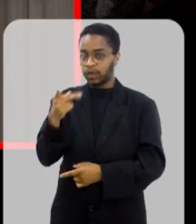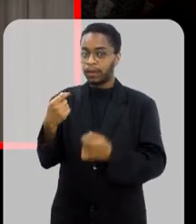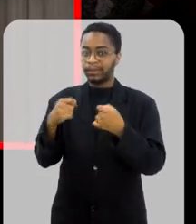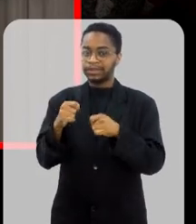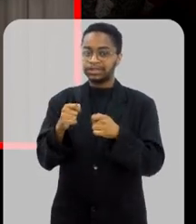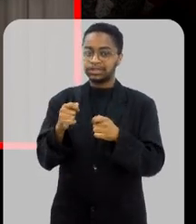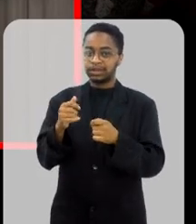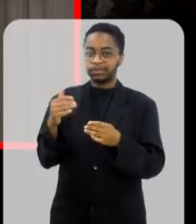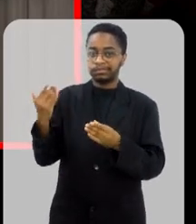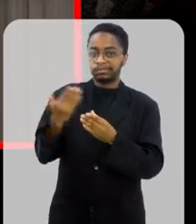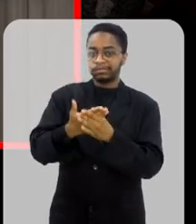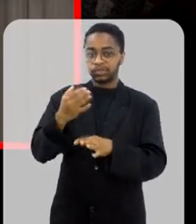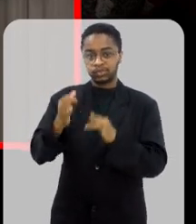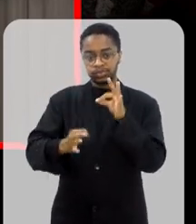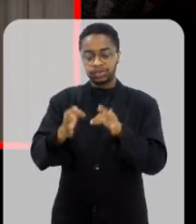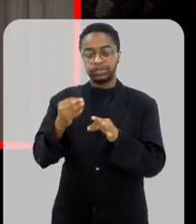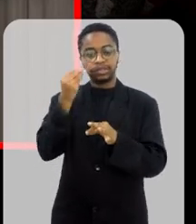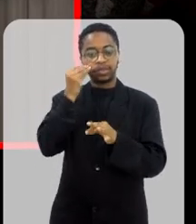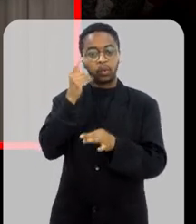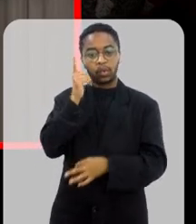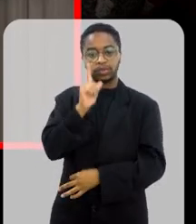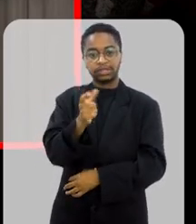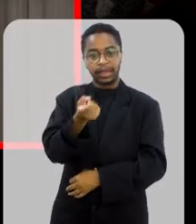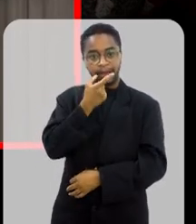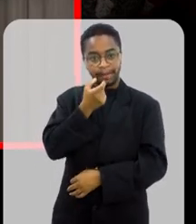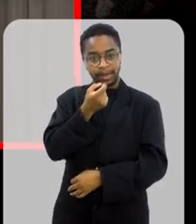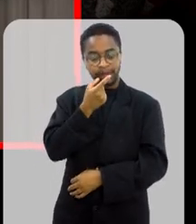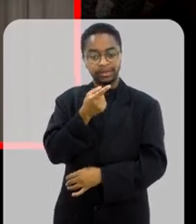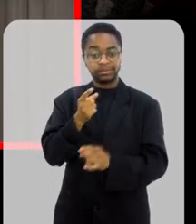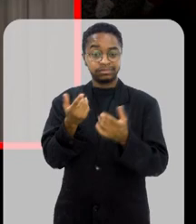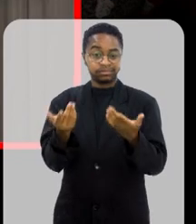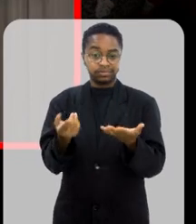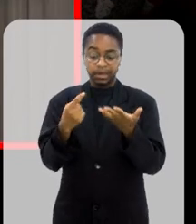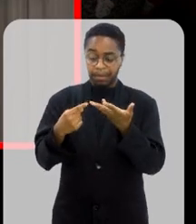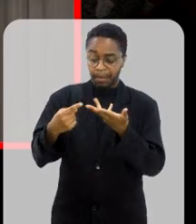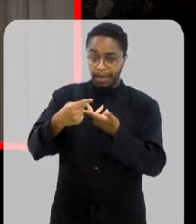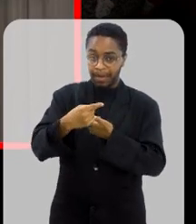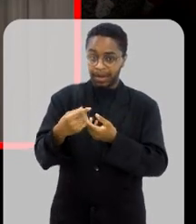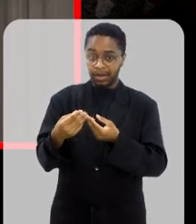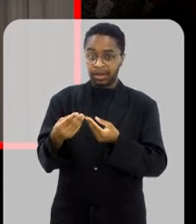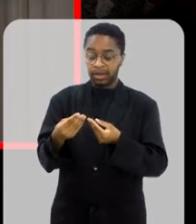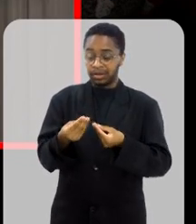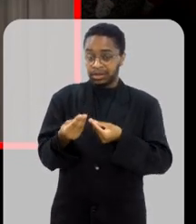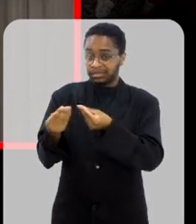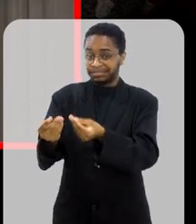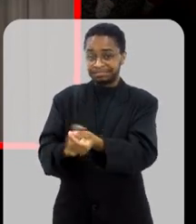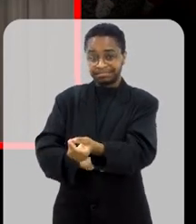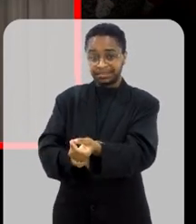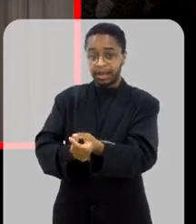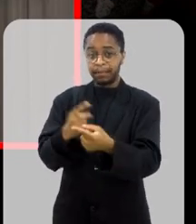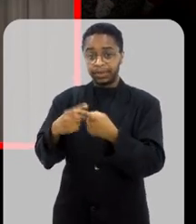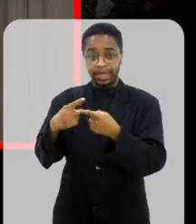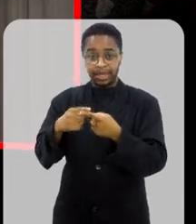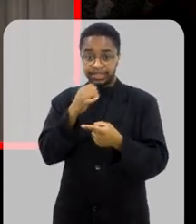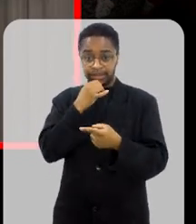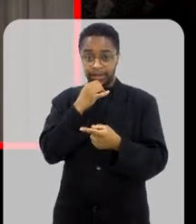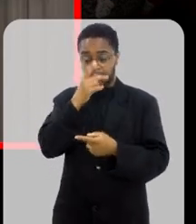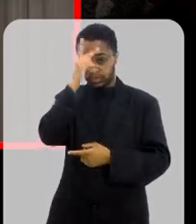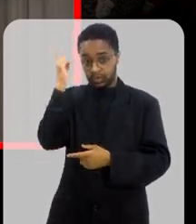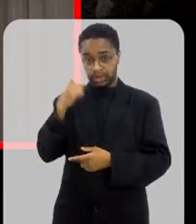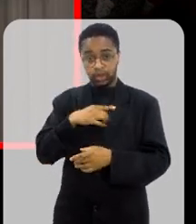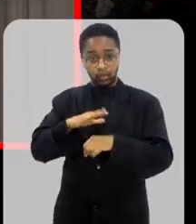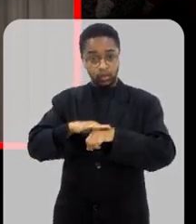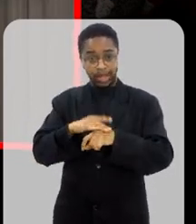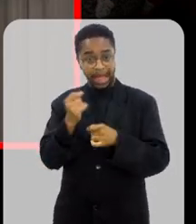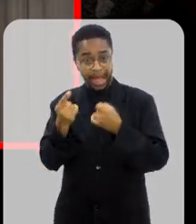falou aí que precisou entrar com uma ação judicial para conseguir medicação. Isso tudo causa ainda mais estresse, que é o que quem tem lupus